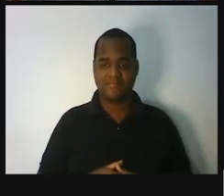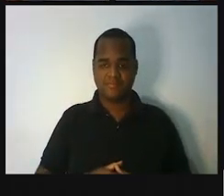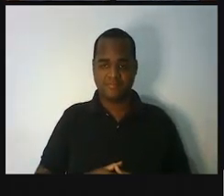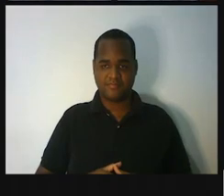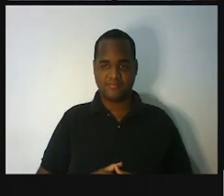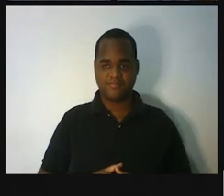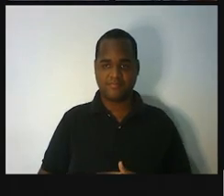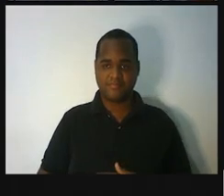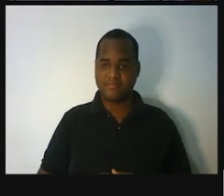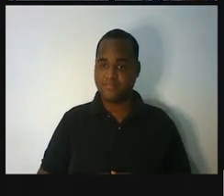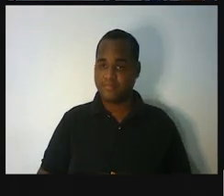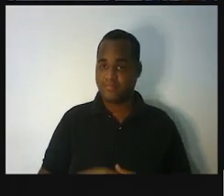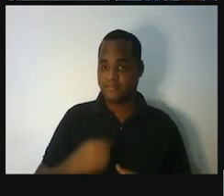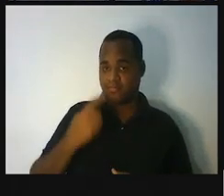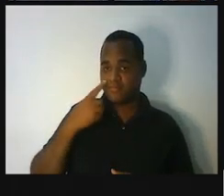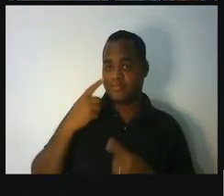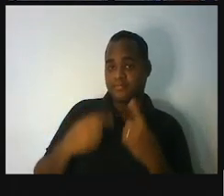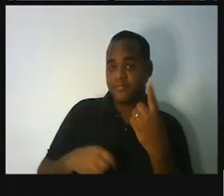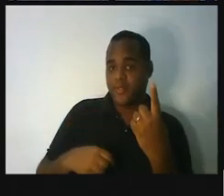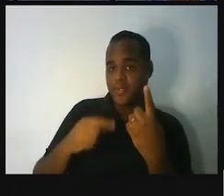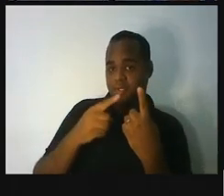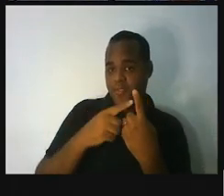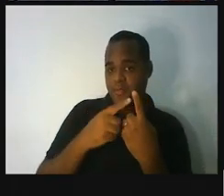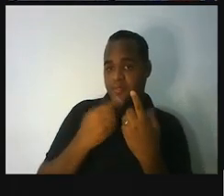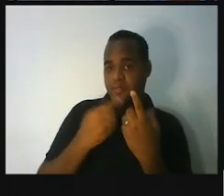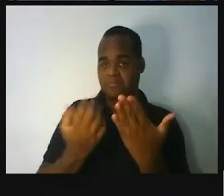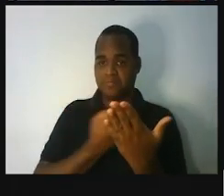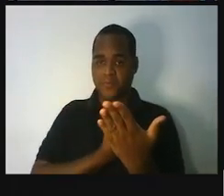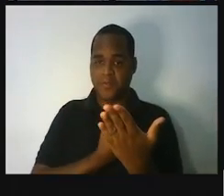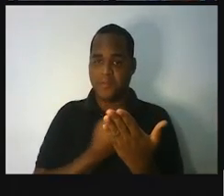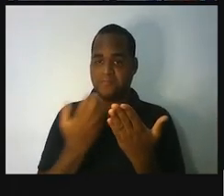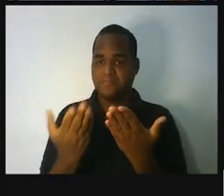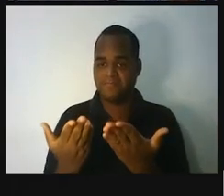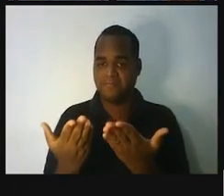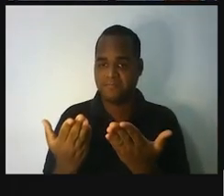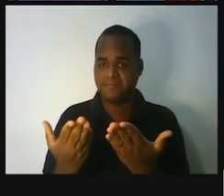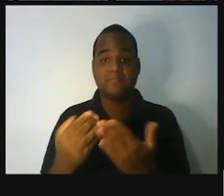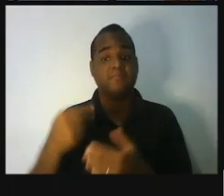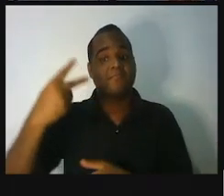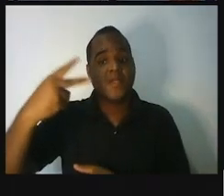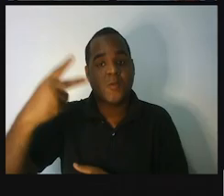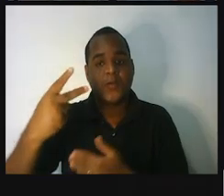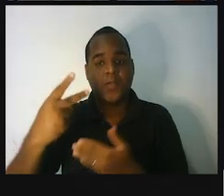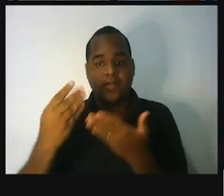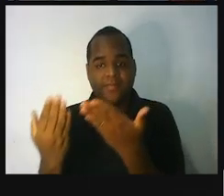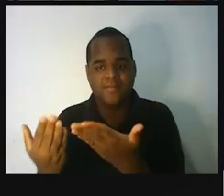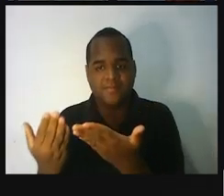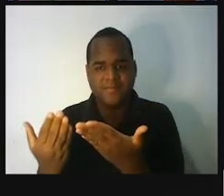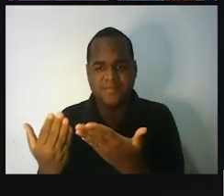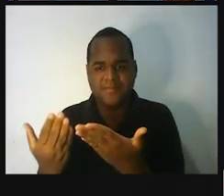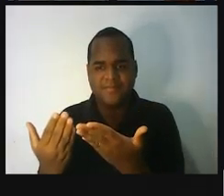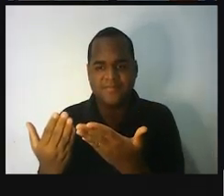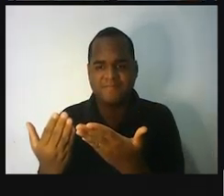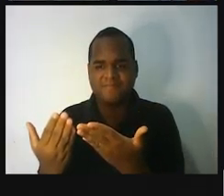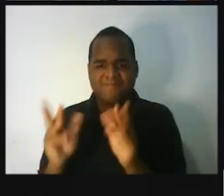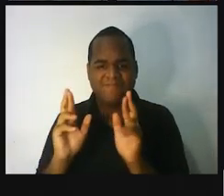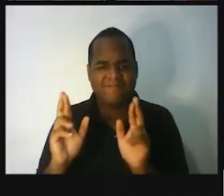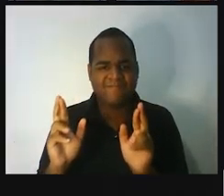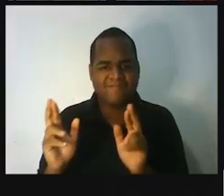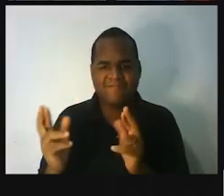pergunta. O primeiro, 26 hectômetros cúbicos, o segundo deu 26 hectômetros